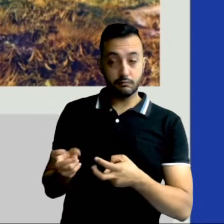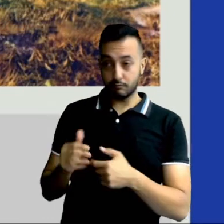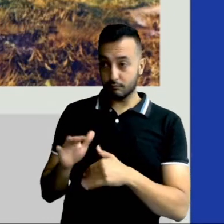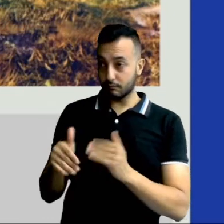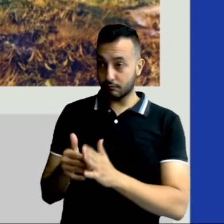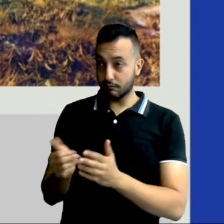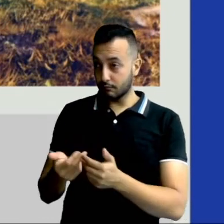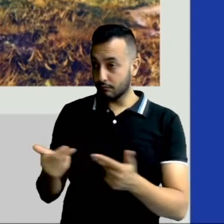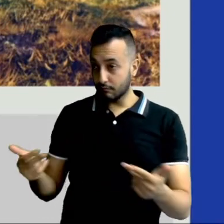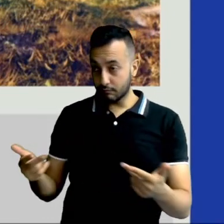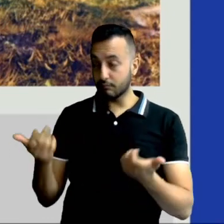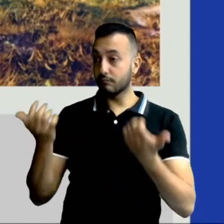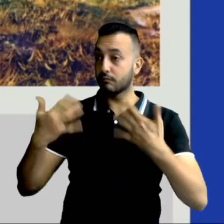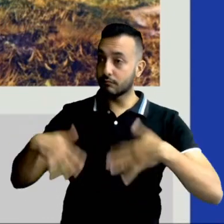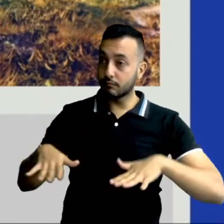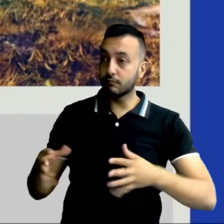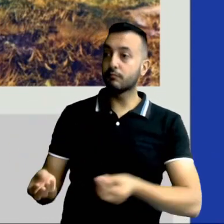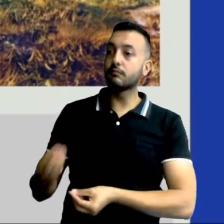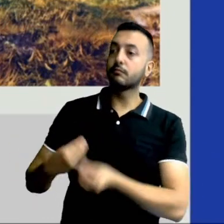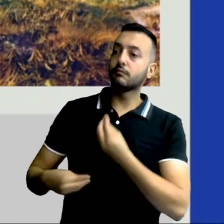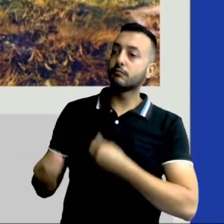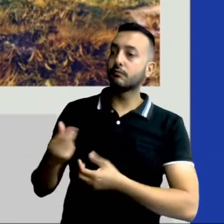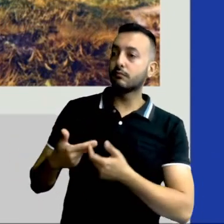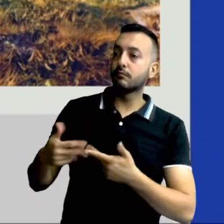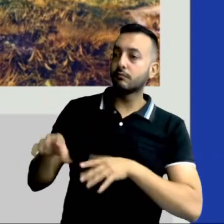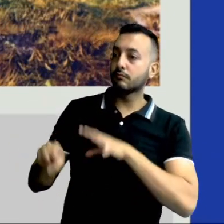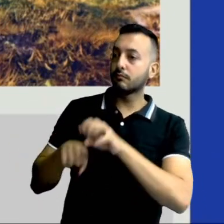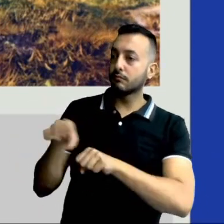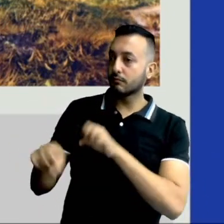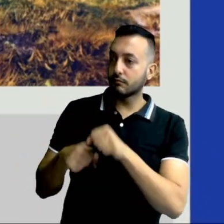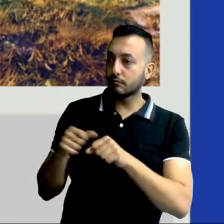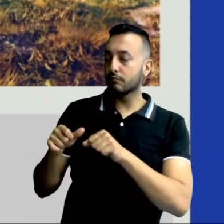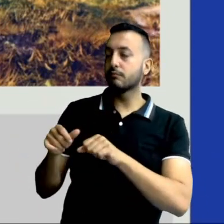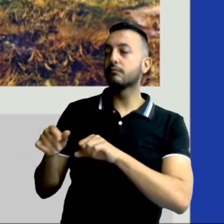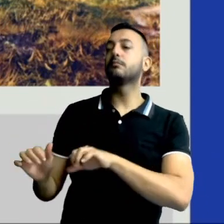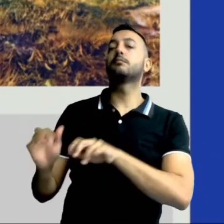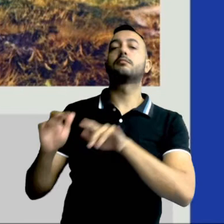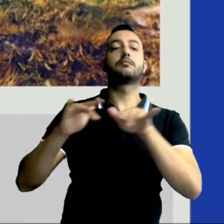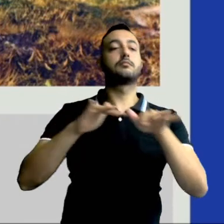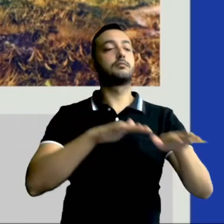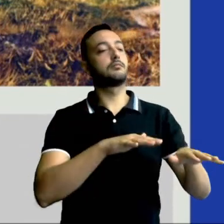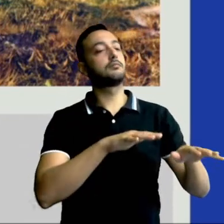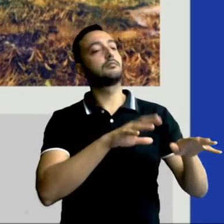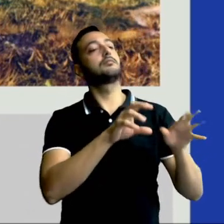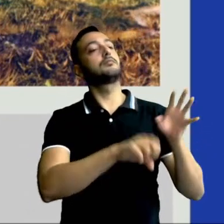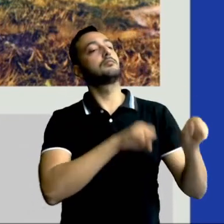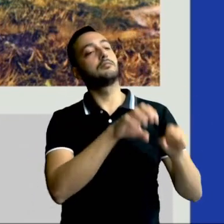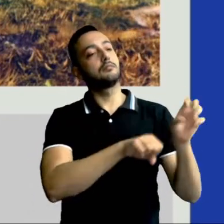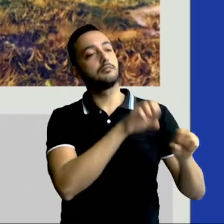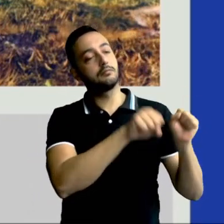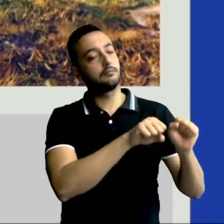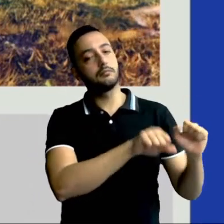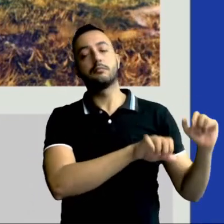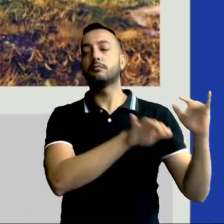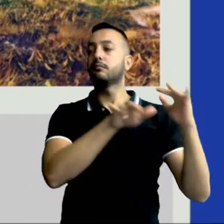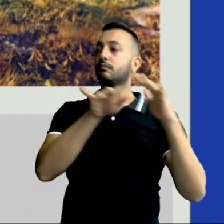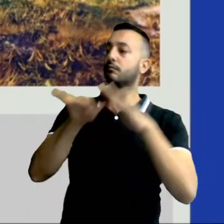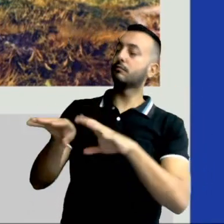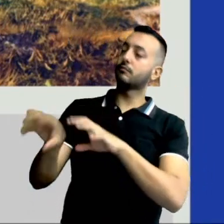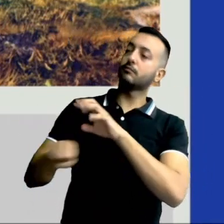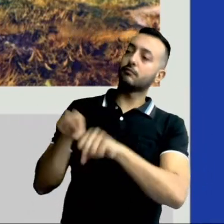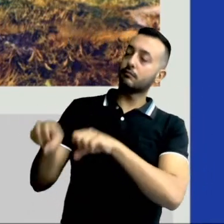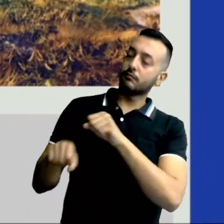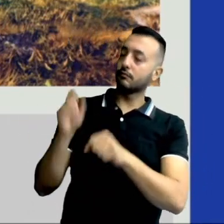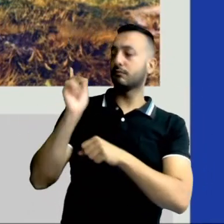tinha para lhe oferecer e assim sucessivamente e um de um lugar para outro em busca de água de alimentos